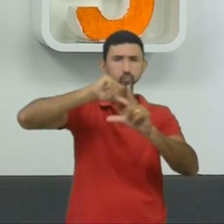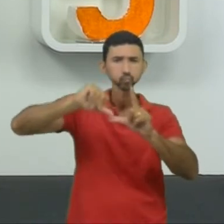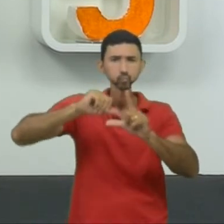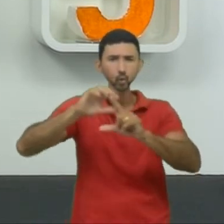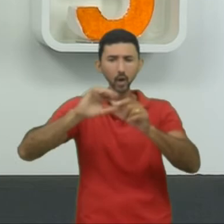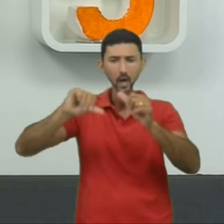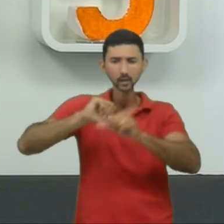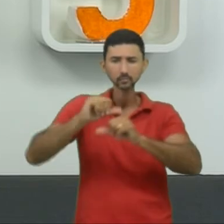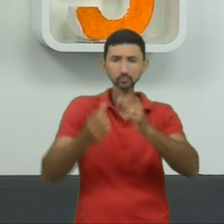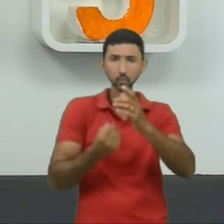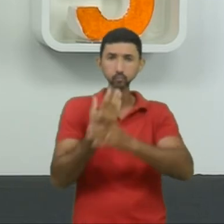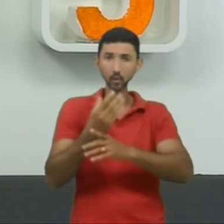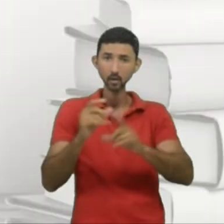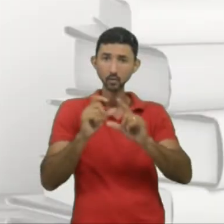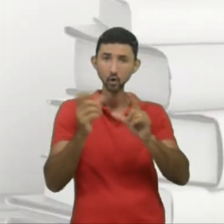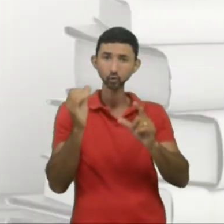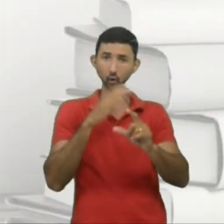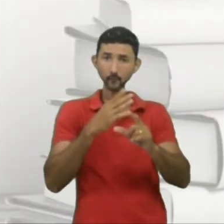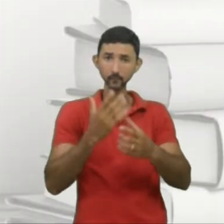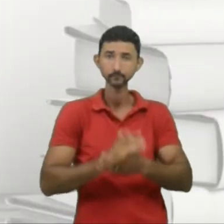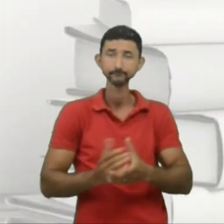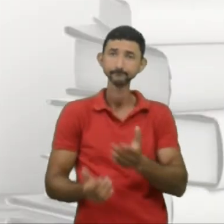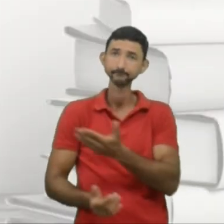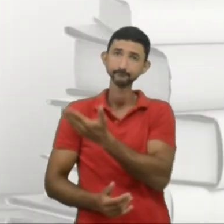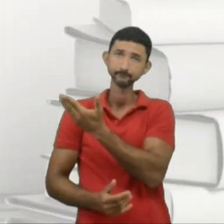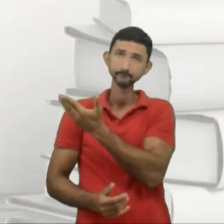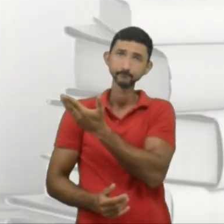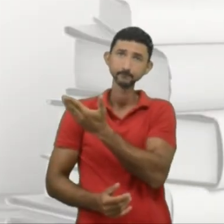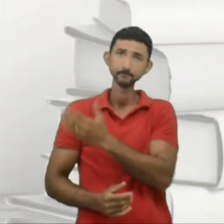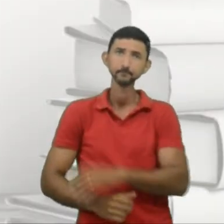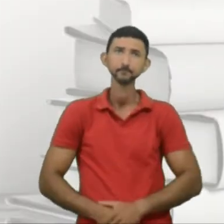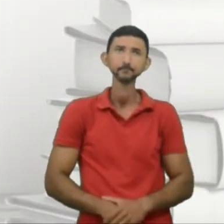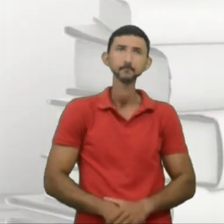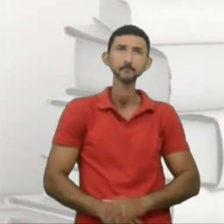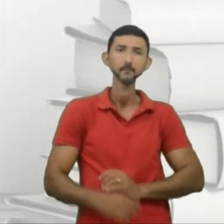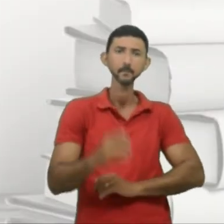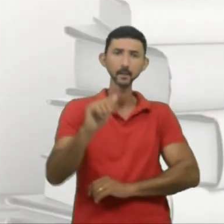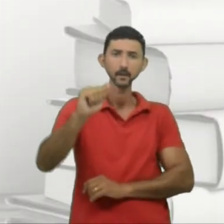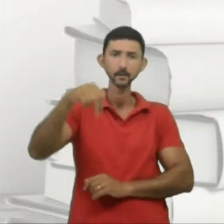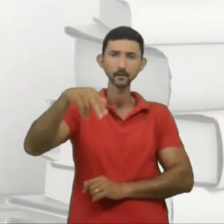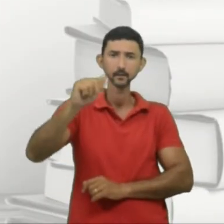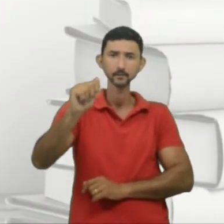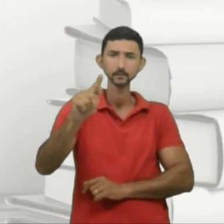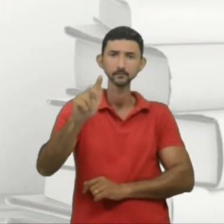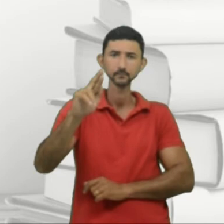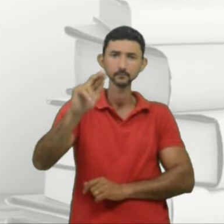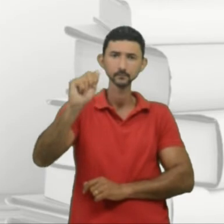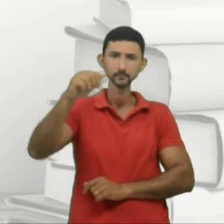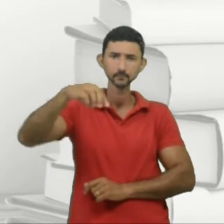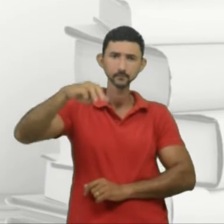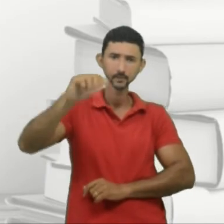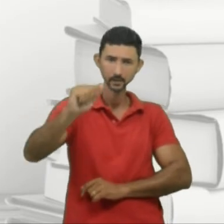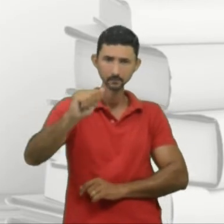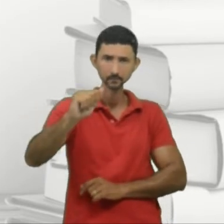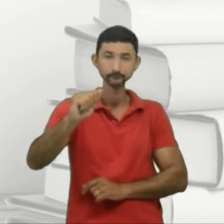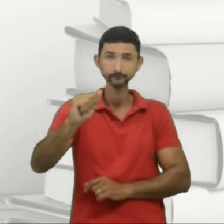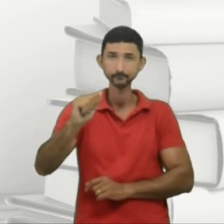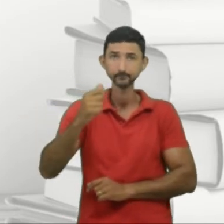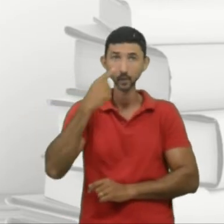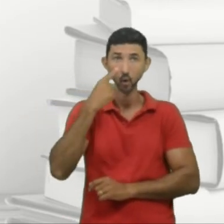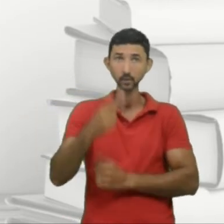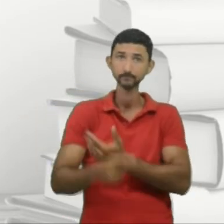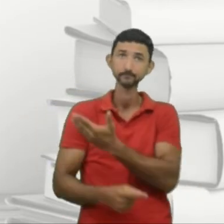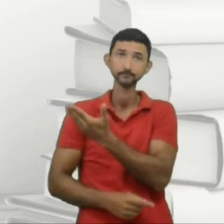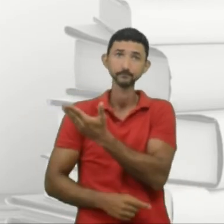no idioma. Voltando para a tela. Então, quantos anagramas possui a palavra rosa? Acompanha comigo. A